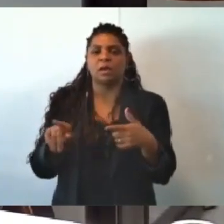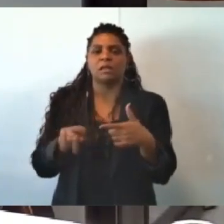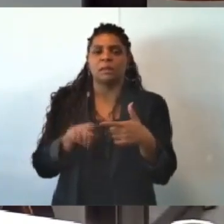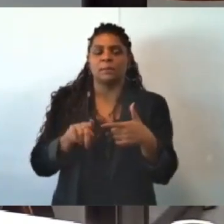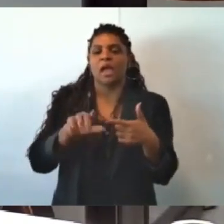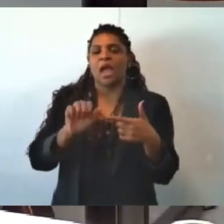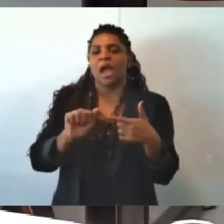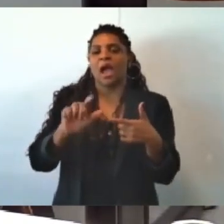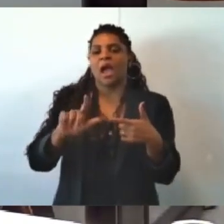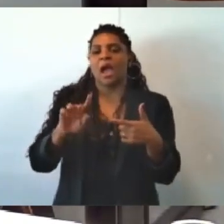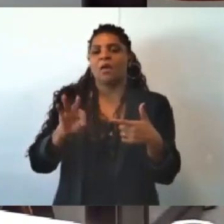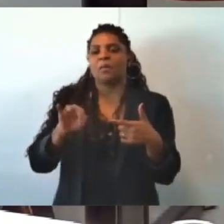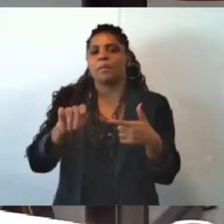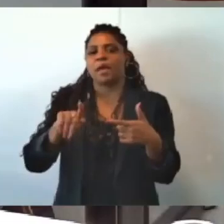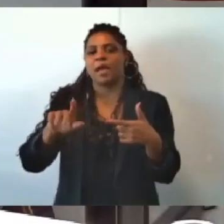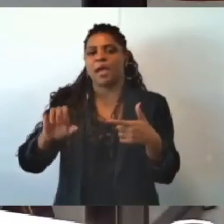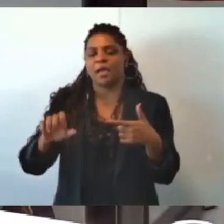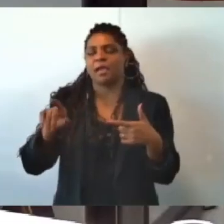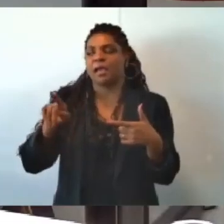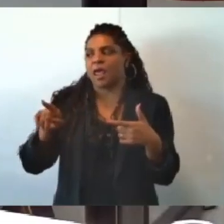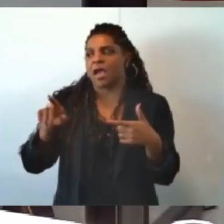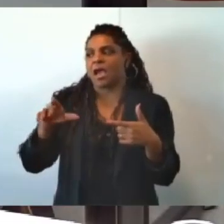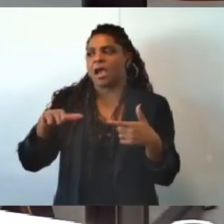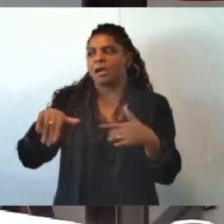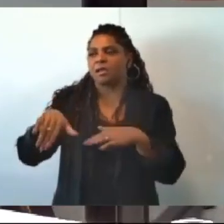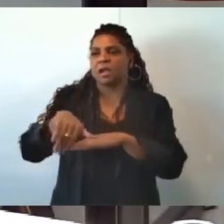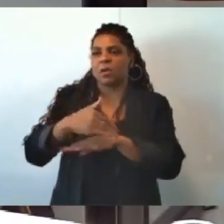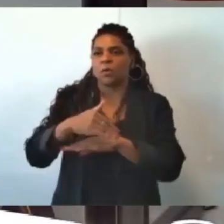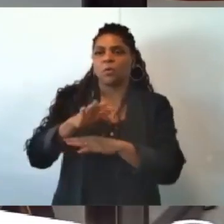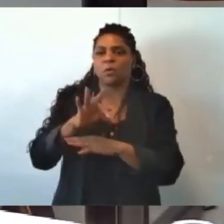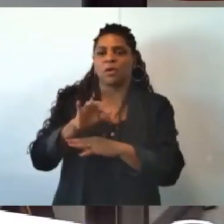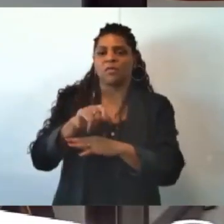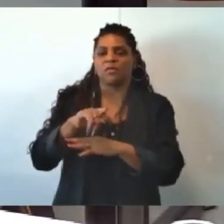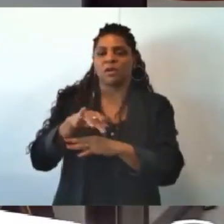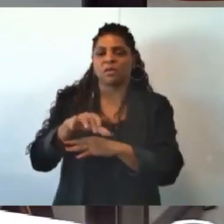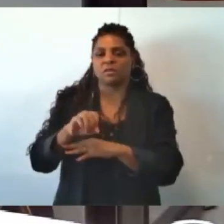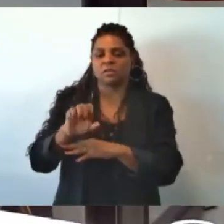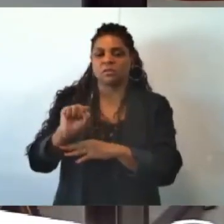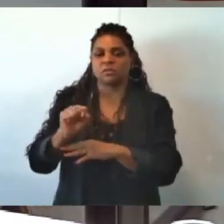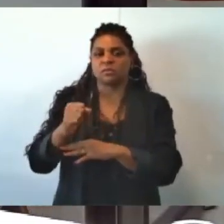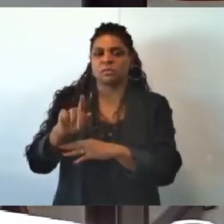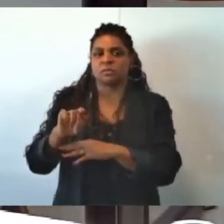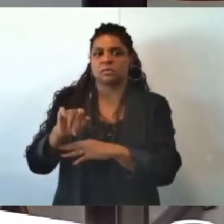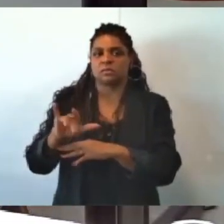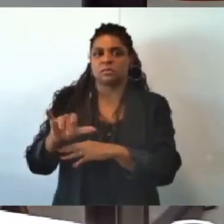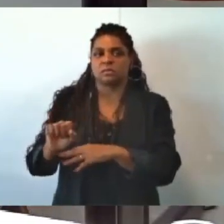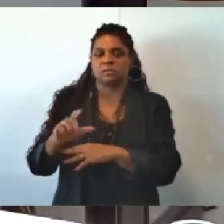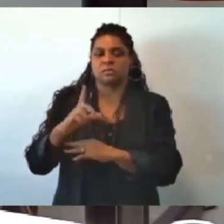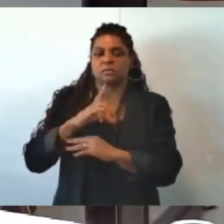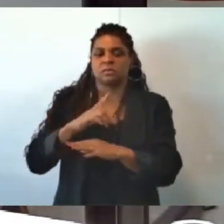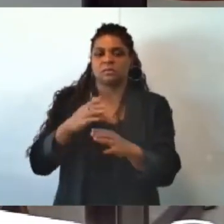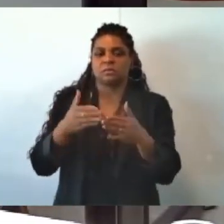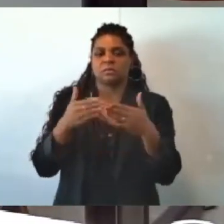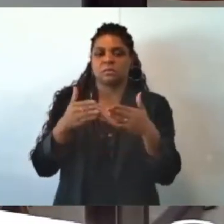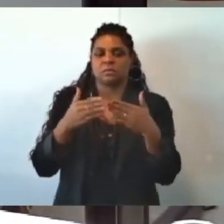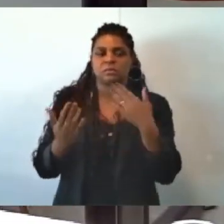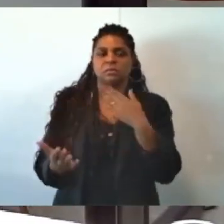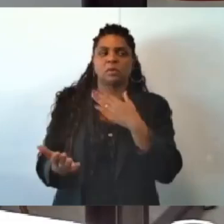inaugurado agora, e a gente está pedindo também a ajuda, né, ou melhor, esse olhar da prefeitura para essa região.